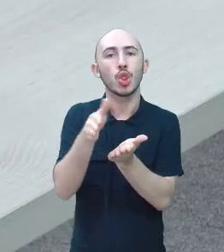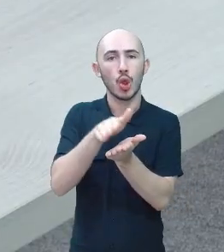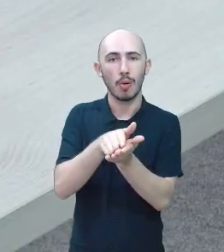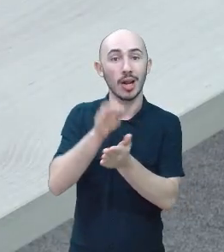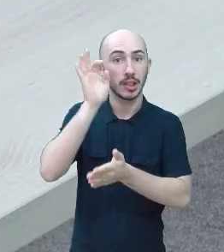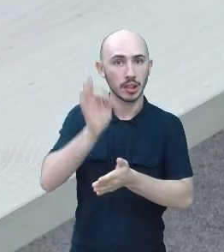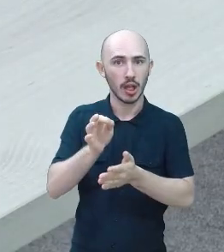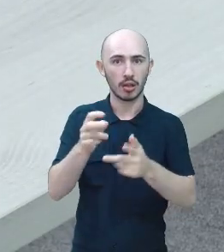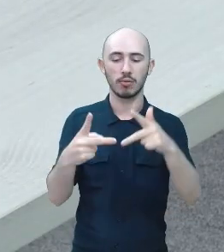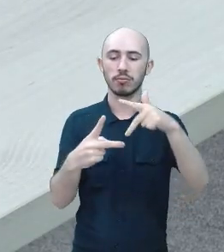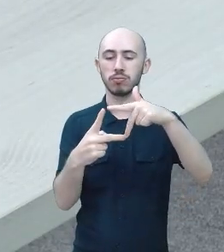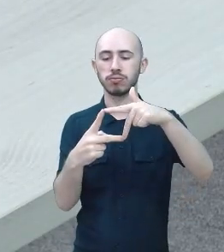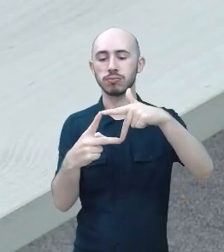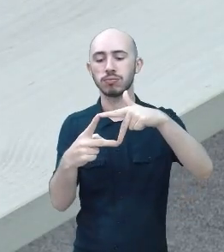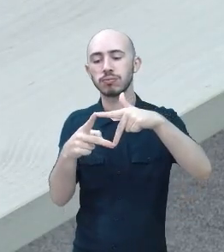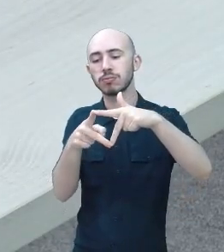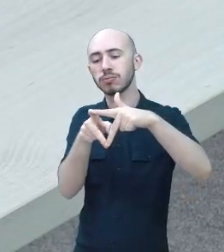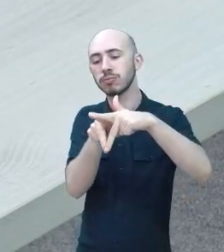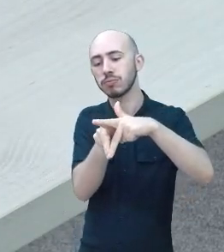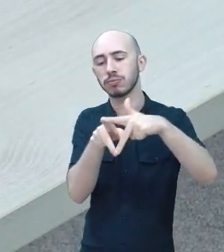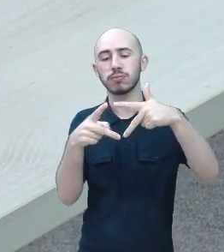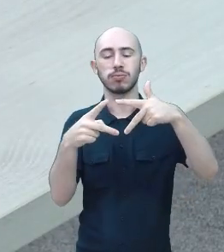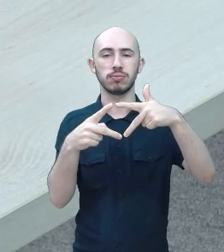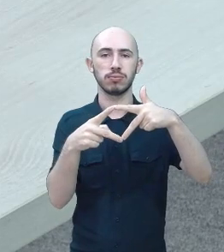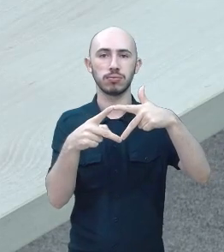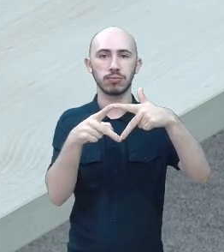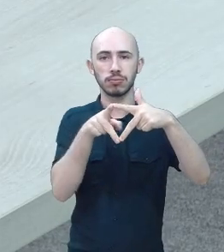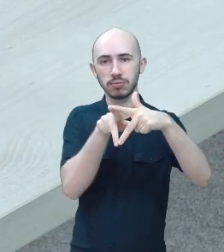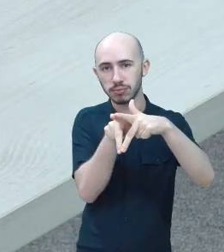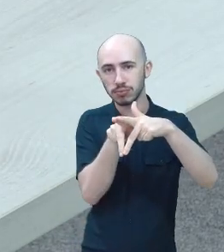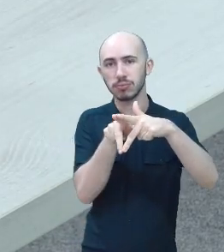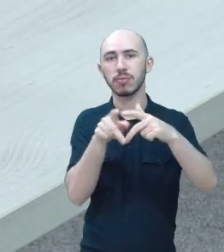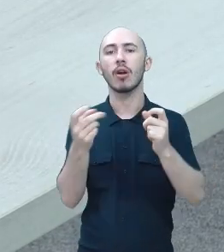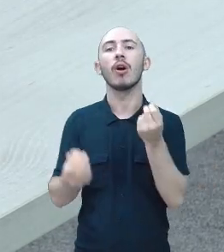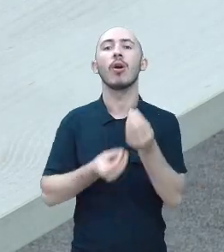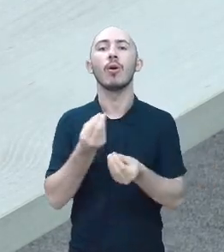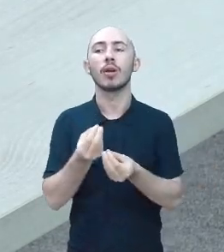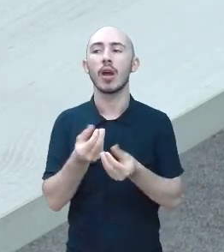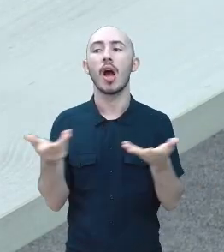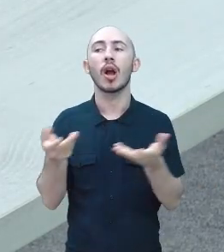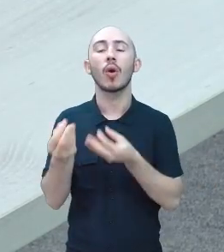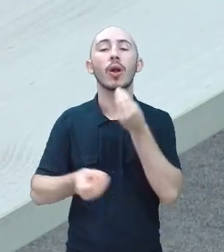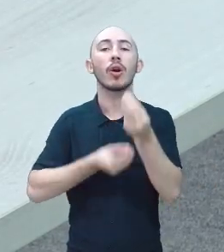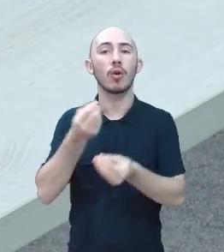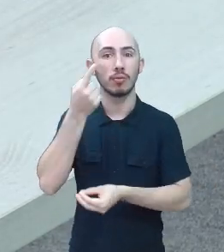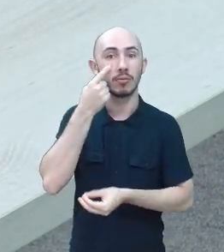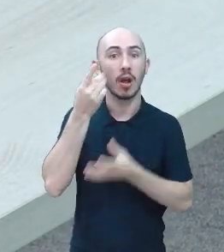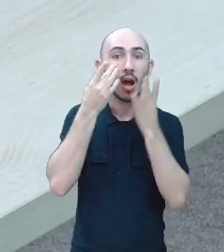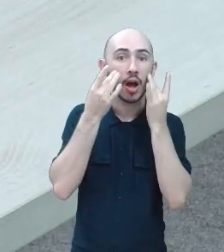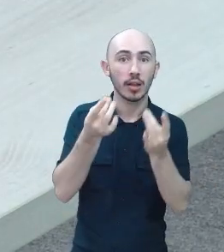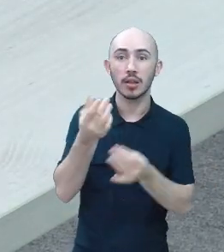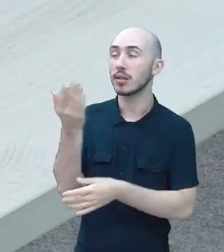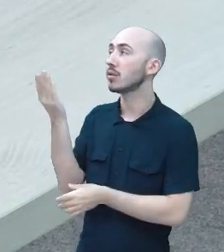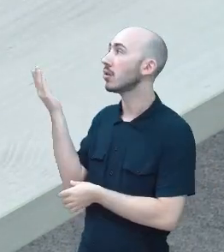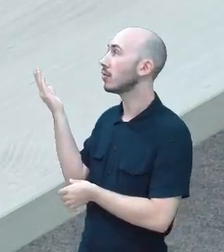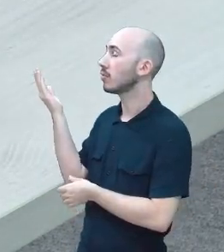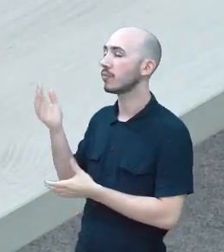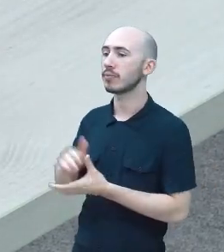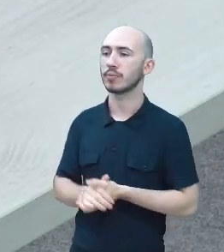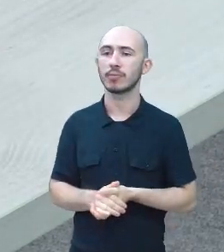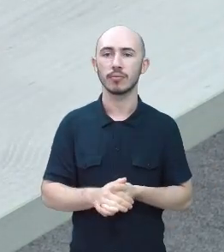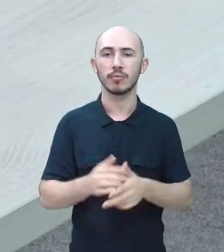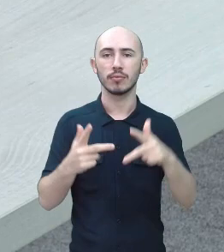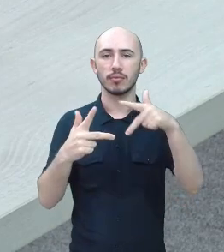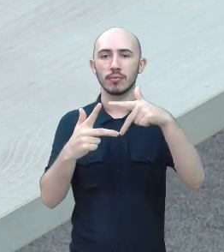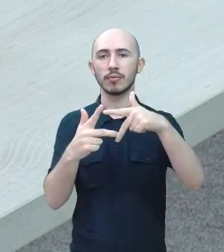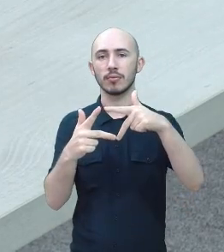correta. Depois disso, a gente vai dobrar novamente, indo para a ponta. Presta atenção, eu peguei do lado mais largo e